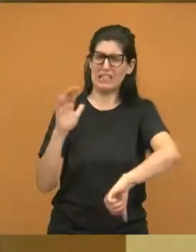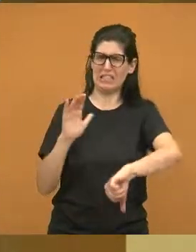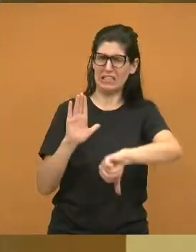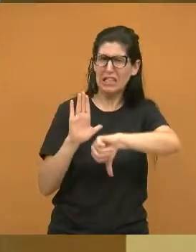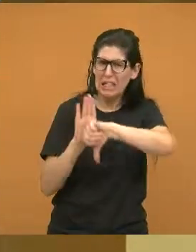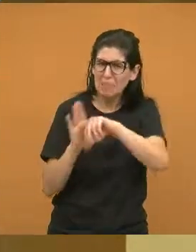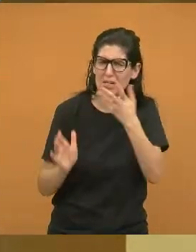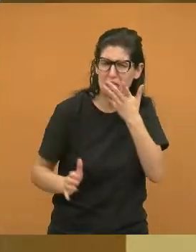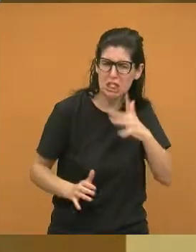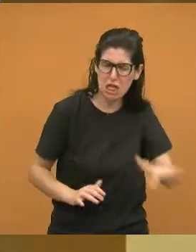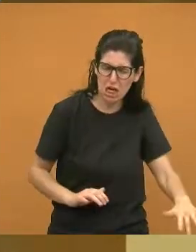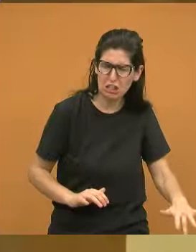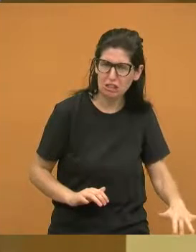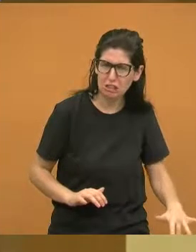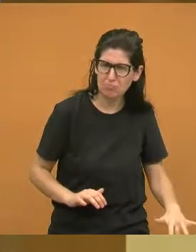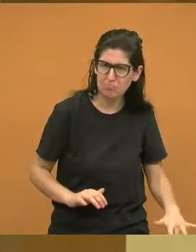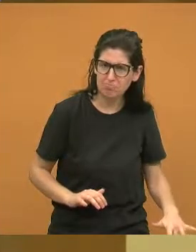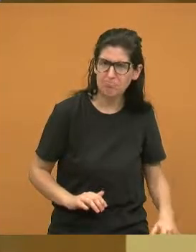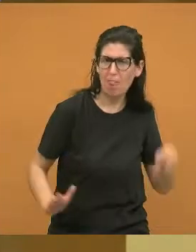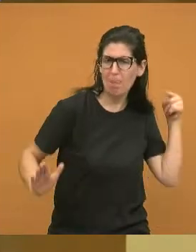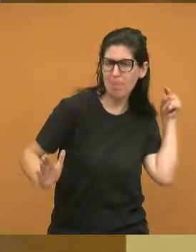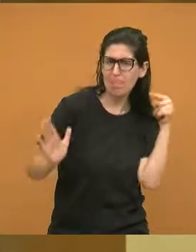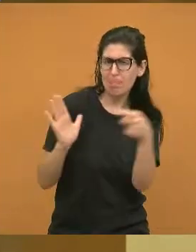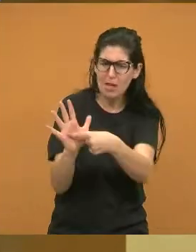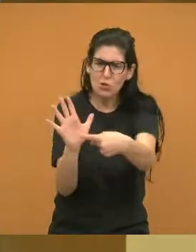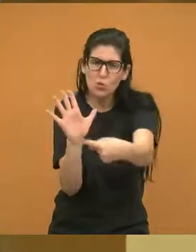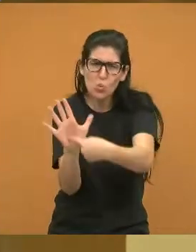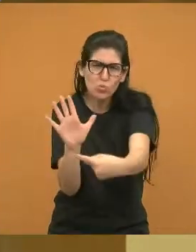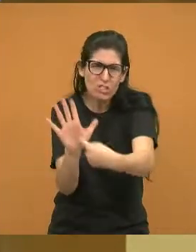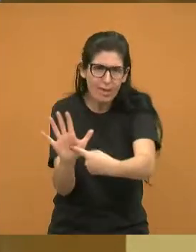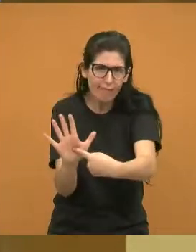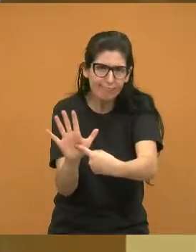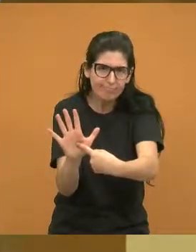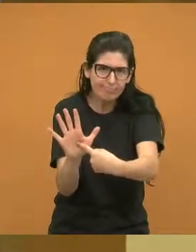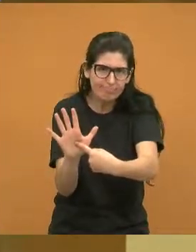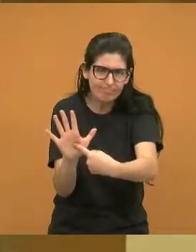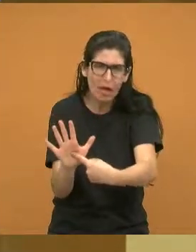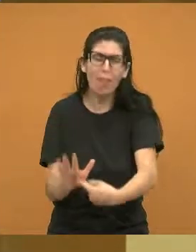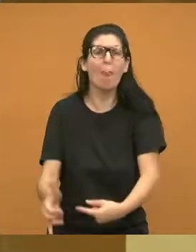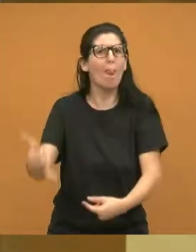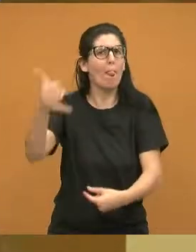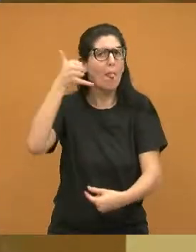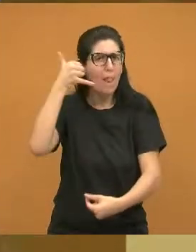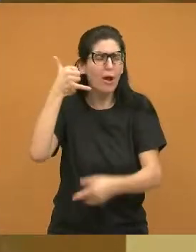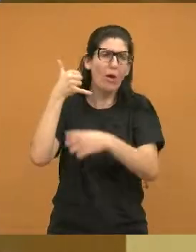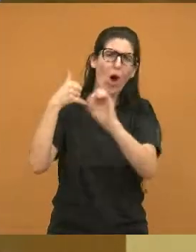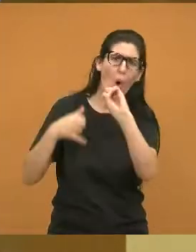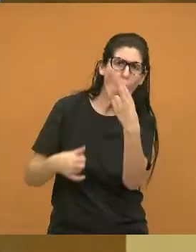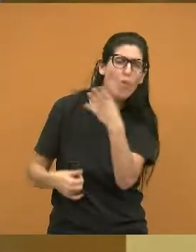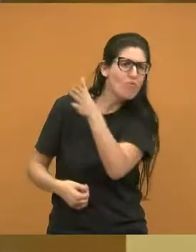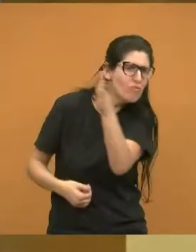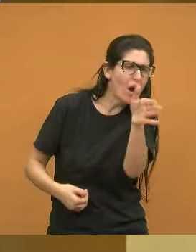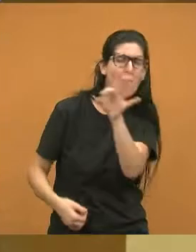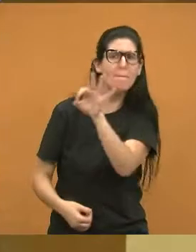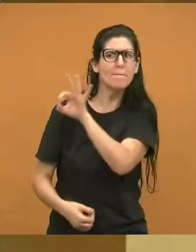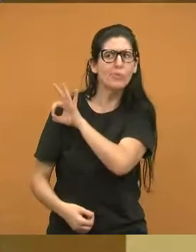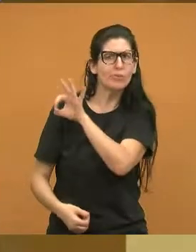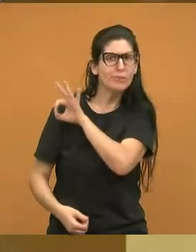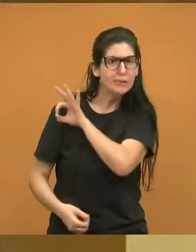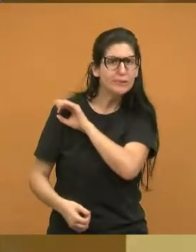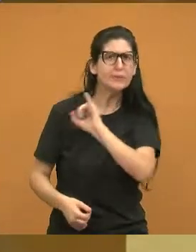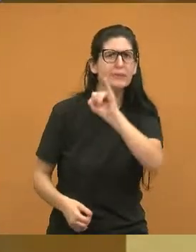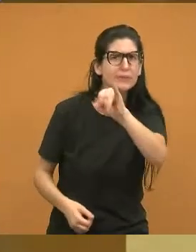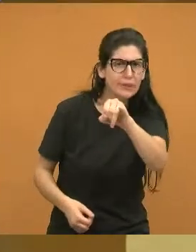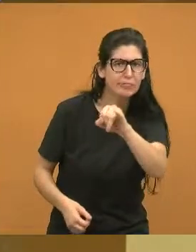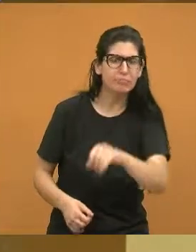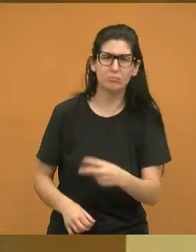outras questões que vai complementar essa sua boa ideia que foi aqui através dessa emenda. Então eu quero pedir aos vereadores aqui que